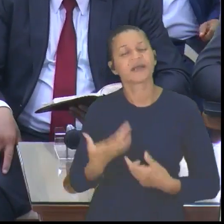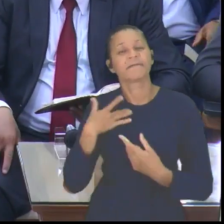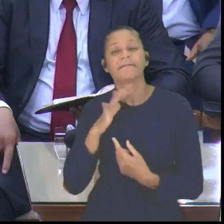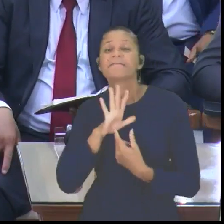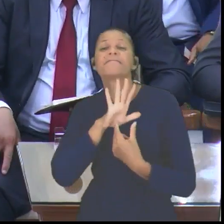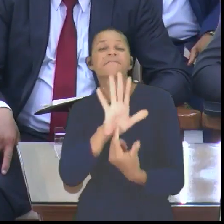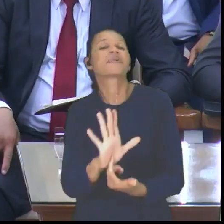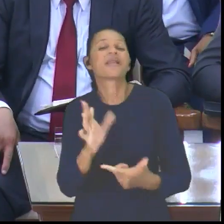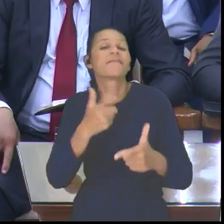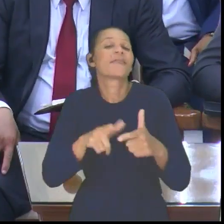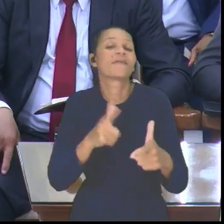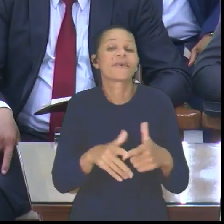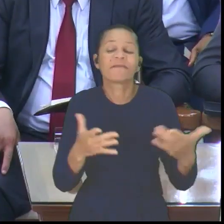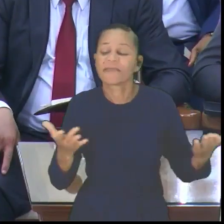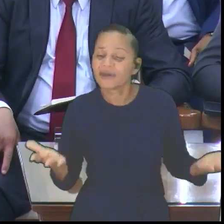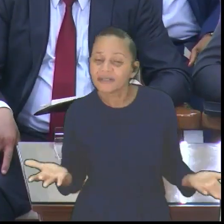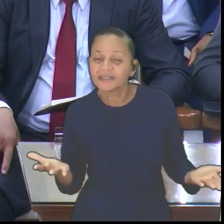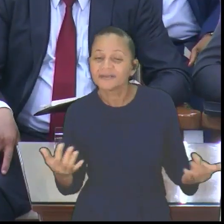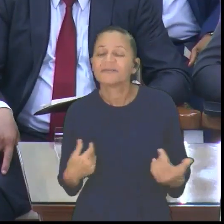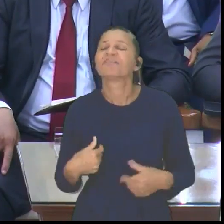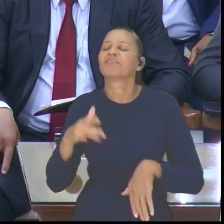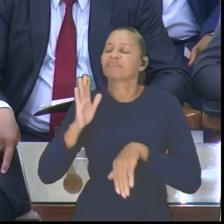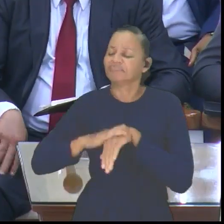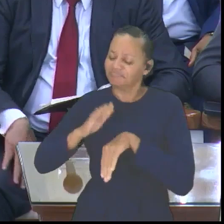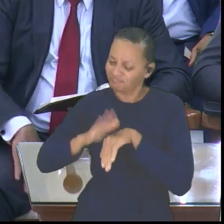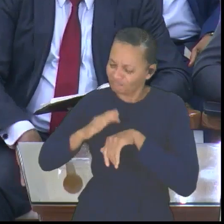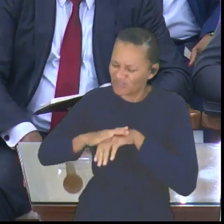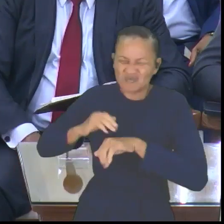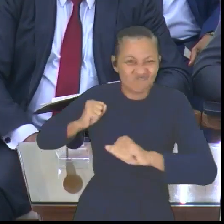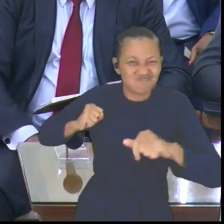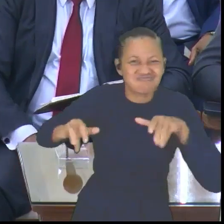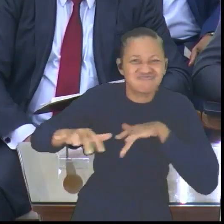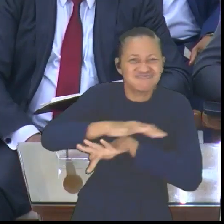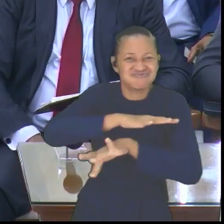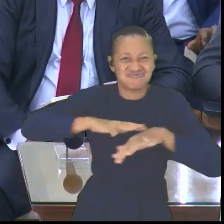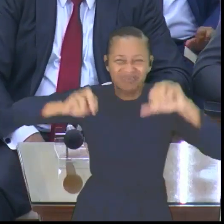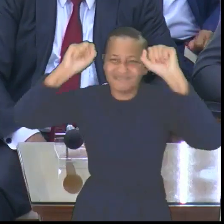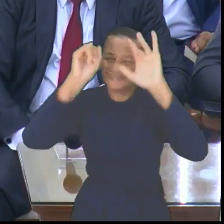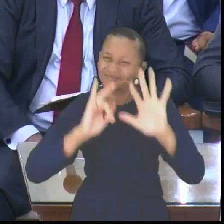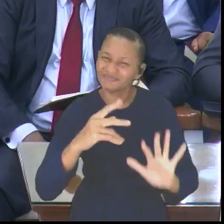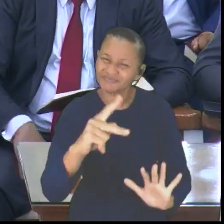apresente a causa, porque eu agirei em teu favor.